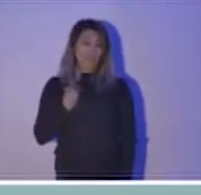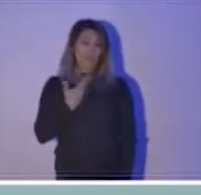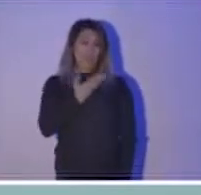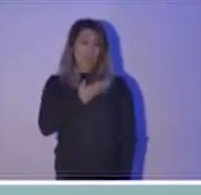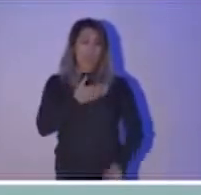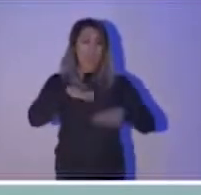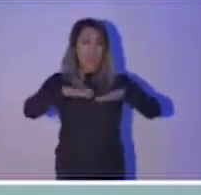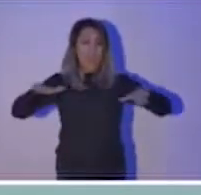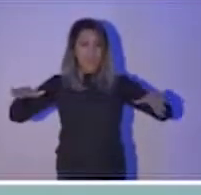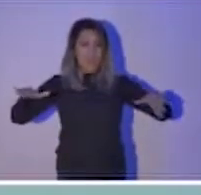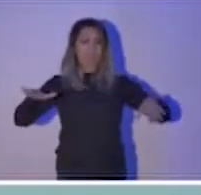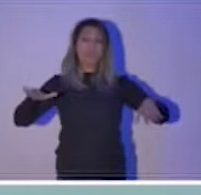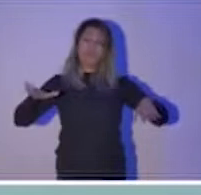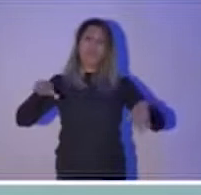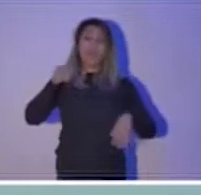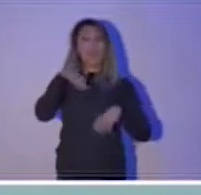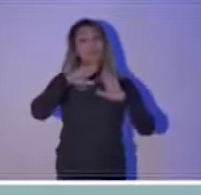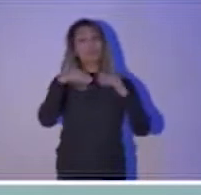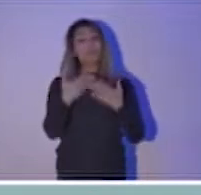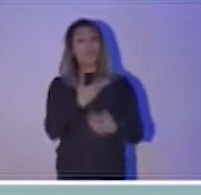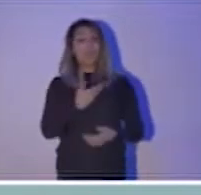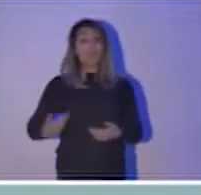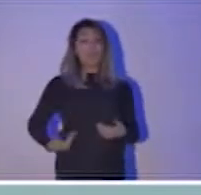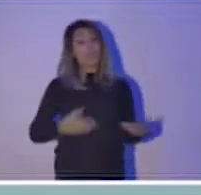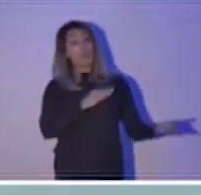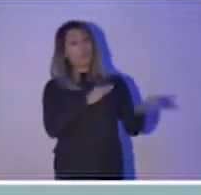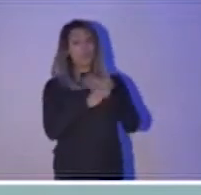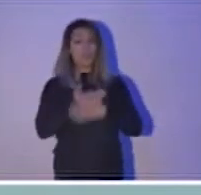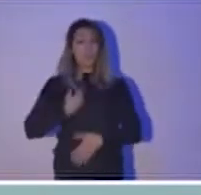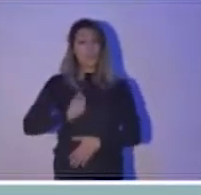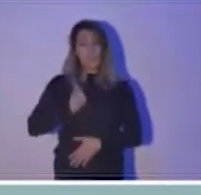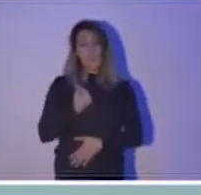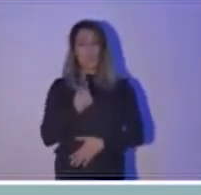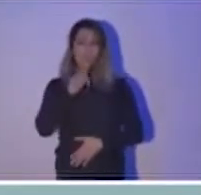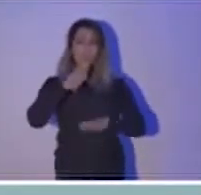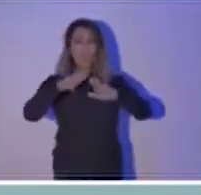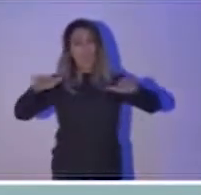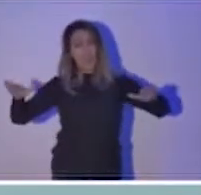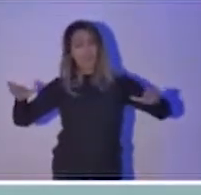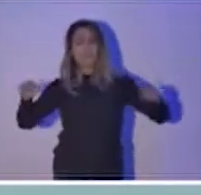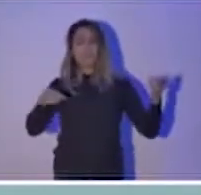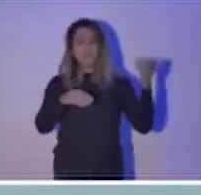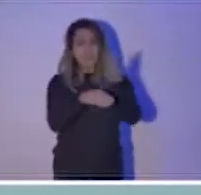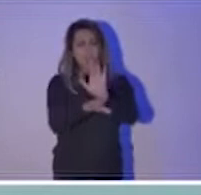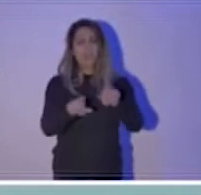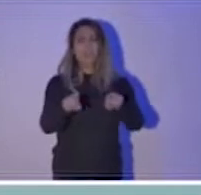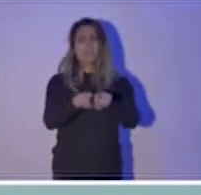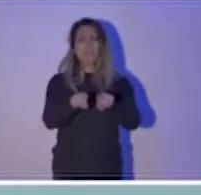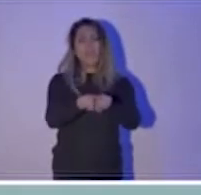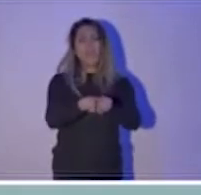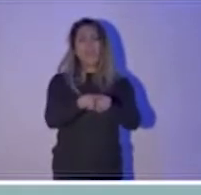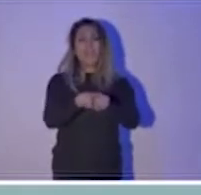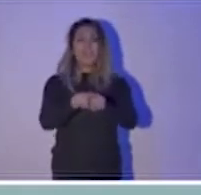que talvez pela primeira vez tenham atravessado a ponte para ir ao Teatro Paulo Heró, que fica em Santo